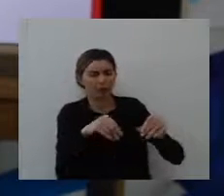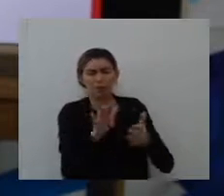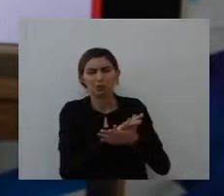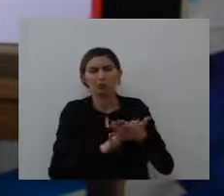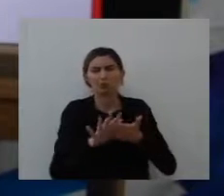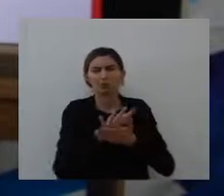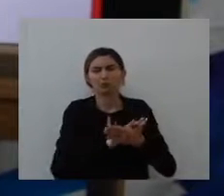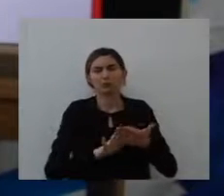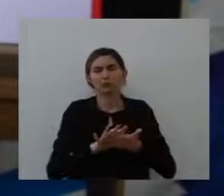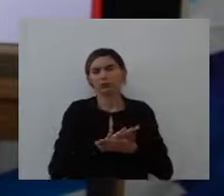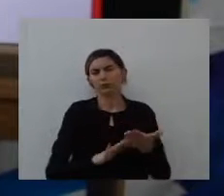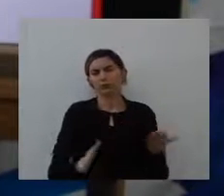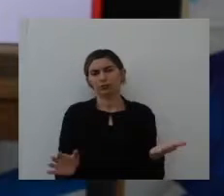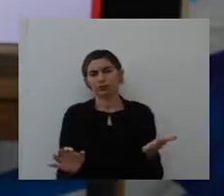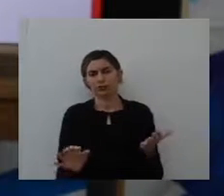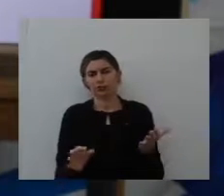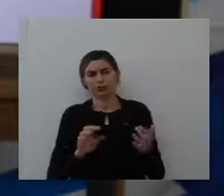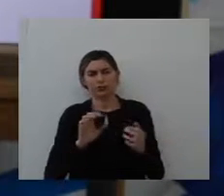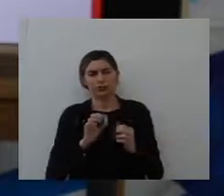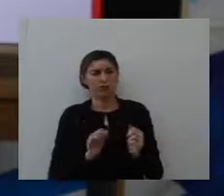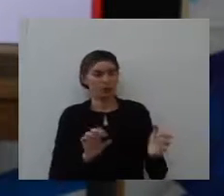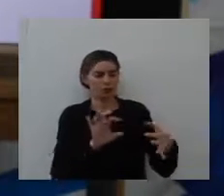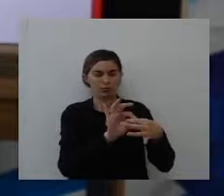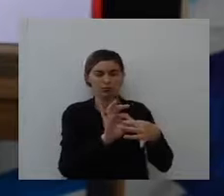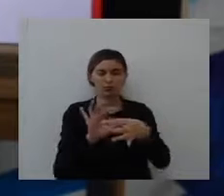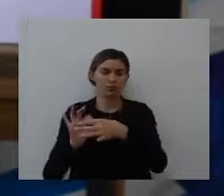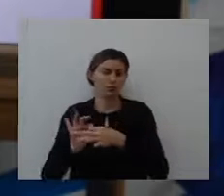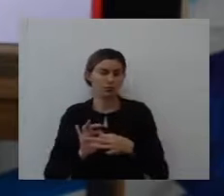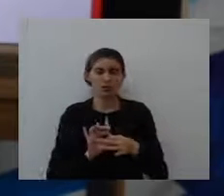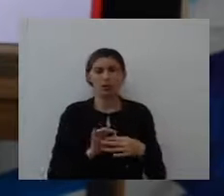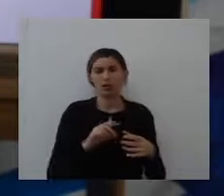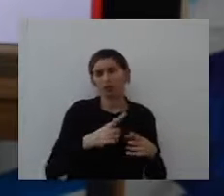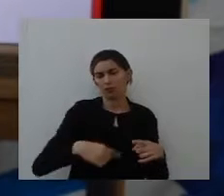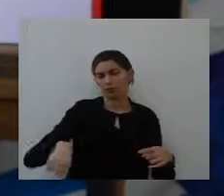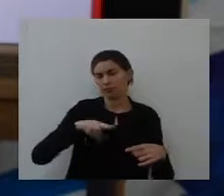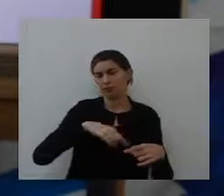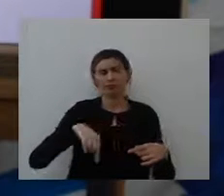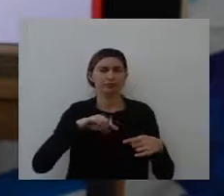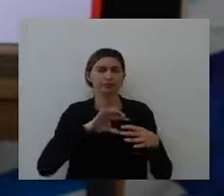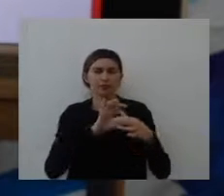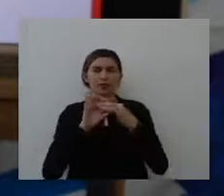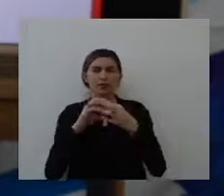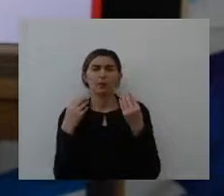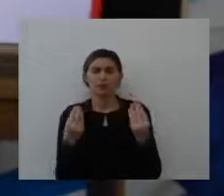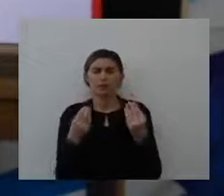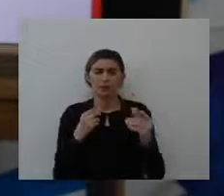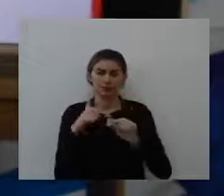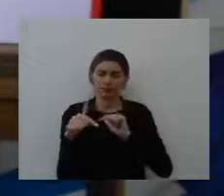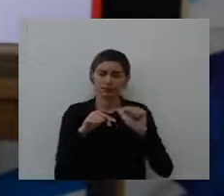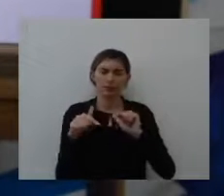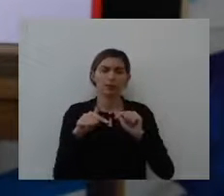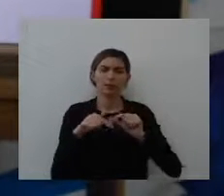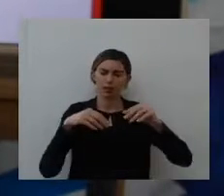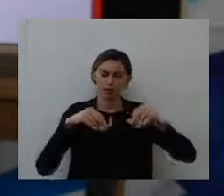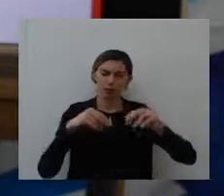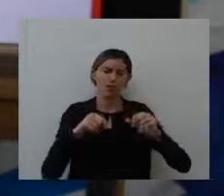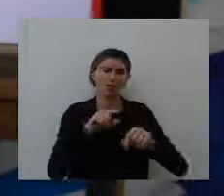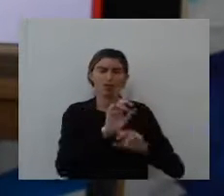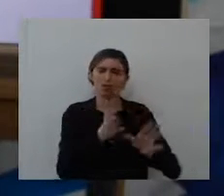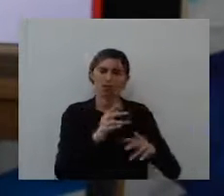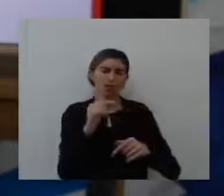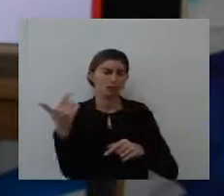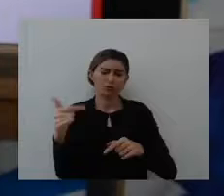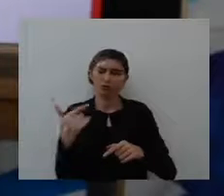se associavam aos eupátridas e aos georgóis para poder trabalhar em suas terras, já que eles não